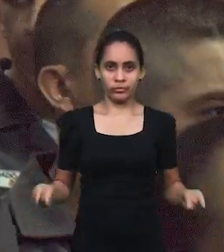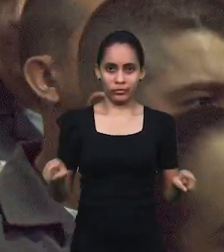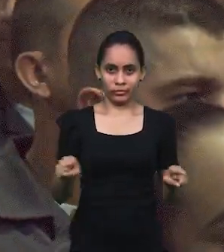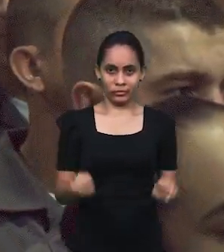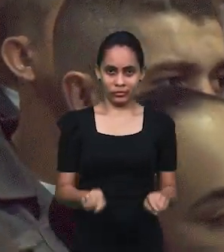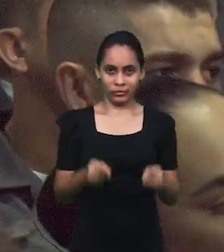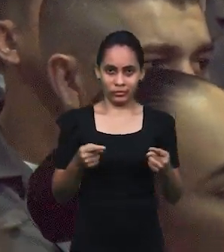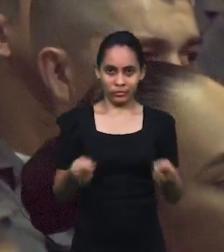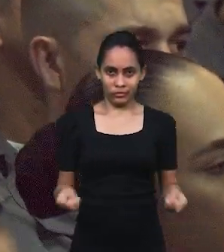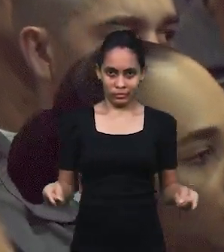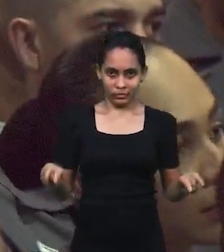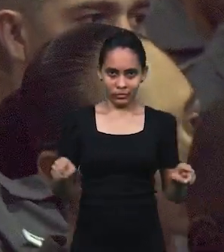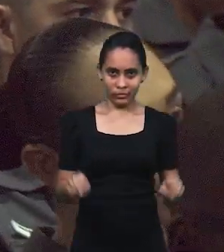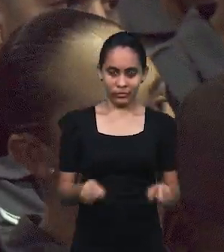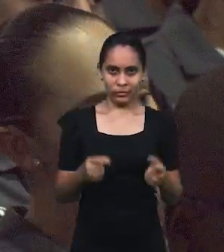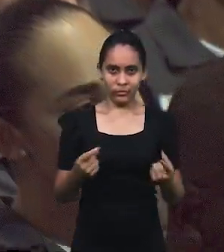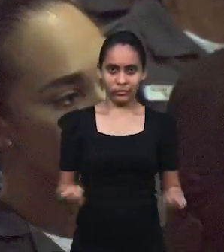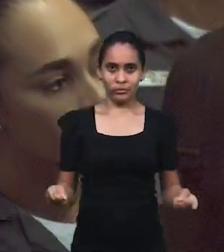Graças a Deus.